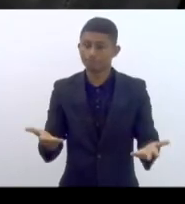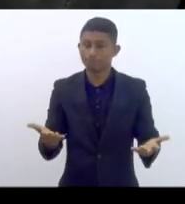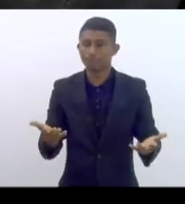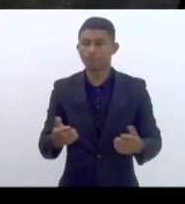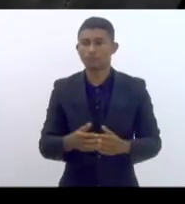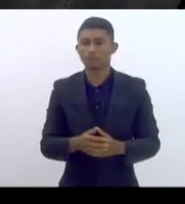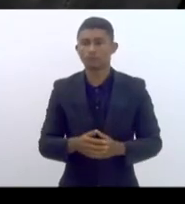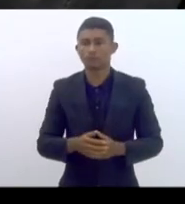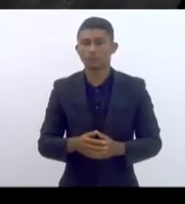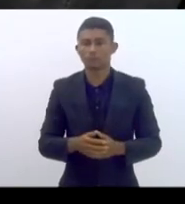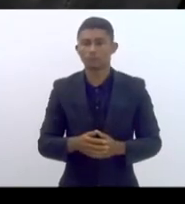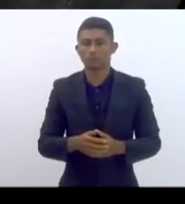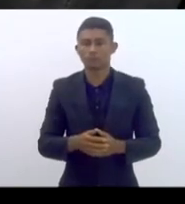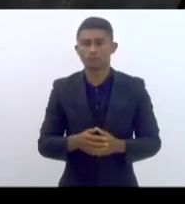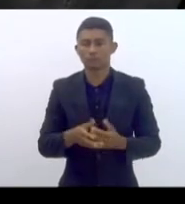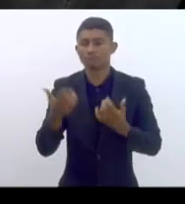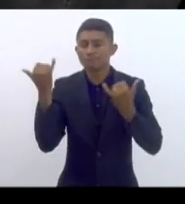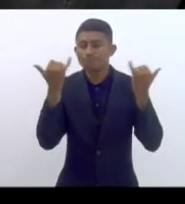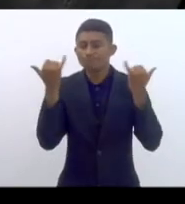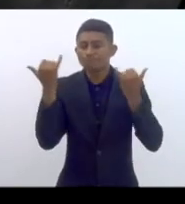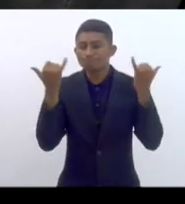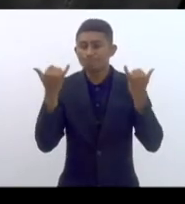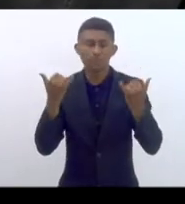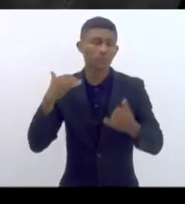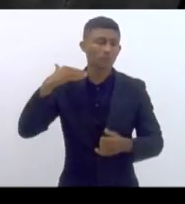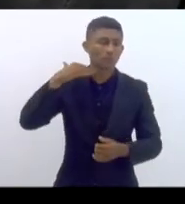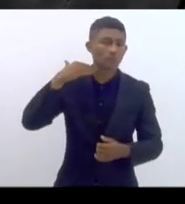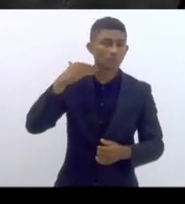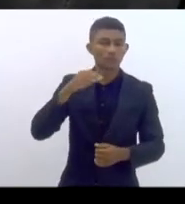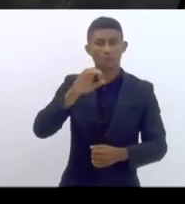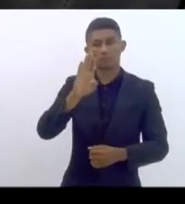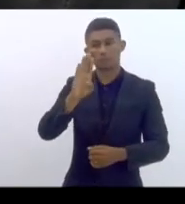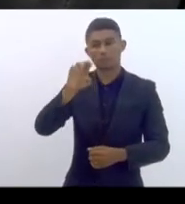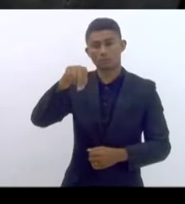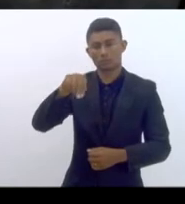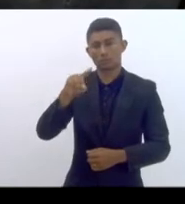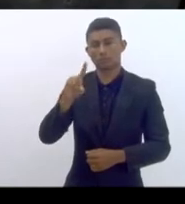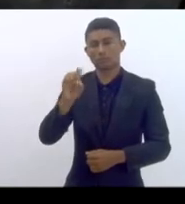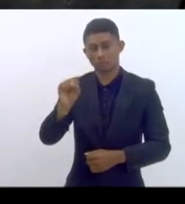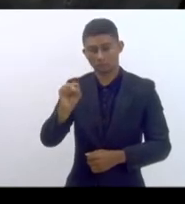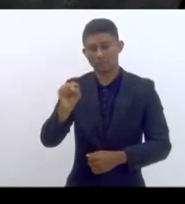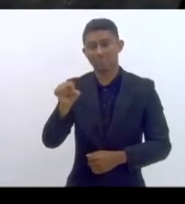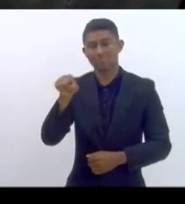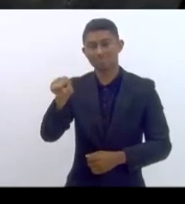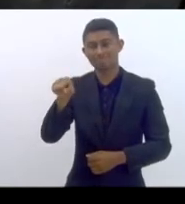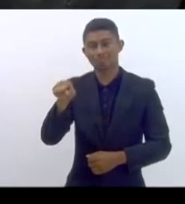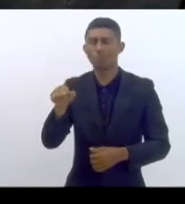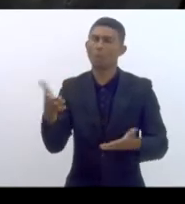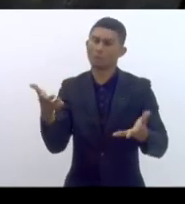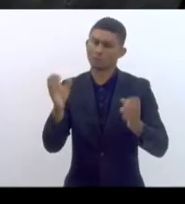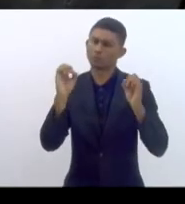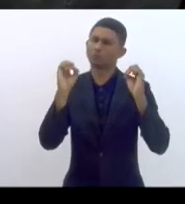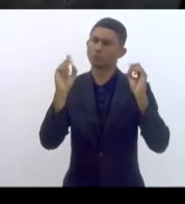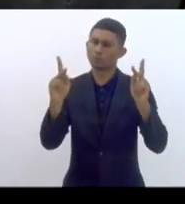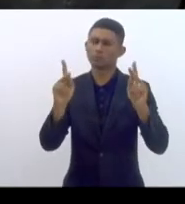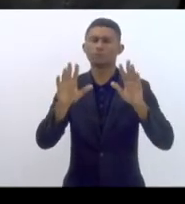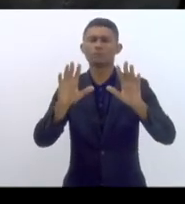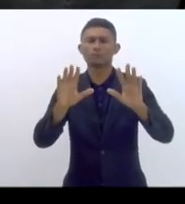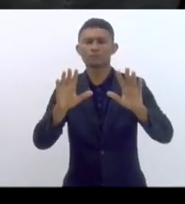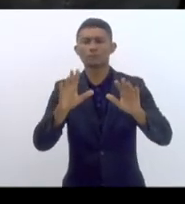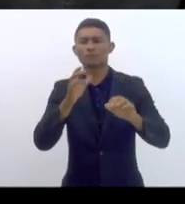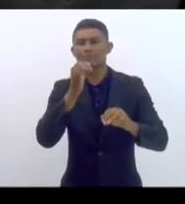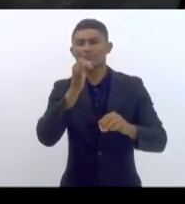gente tem lá no site do BNDES para fazer as projeções, a gente tem passado, né, nesse caso aqui, ok, mas quando a gente coloca depois